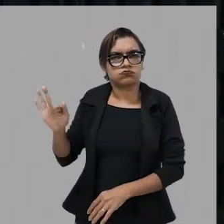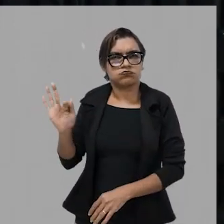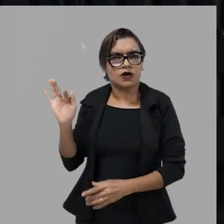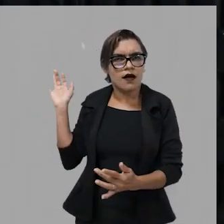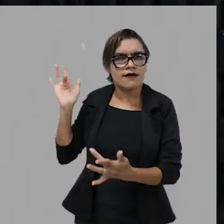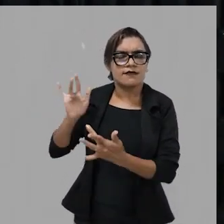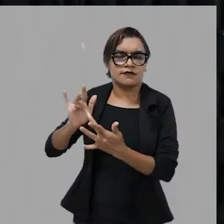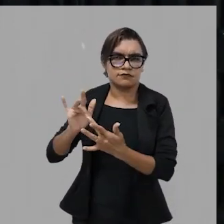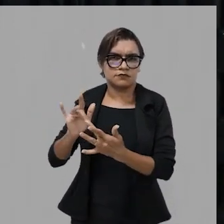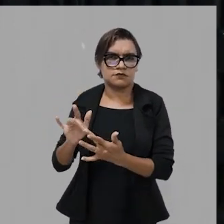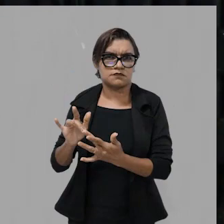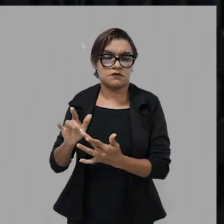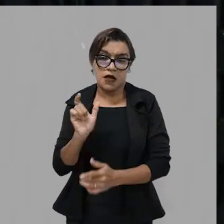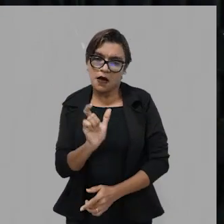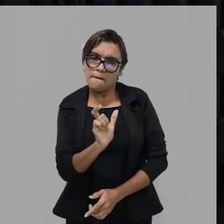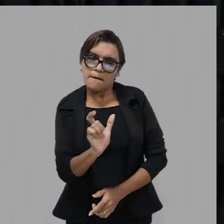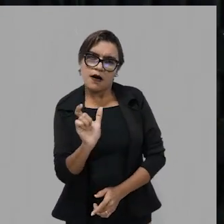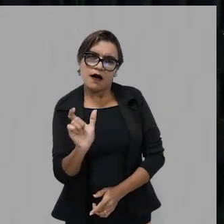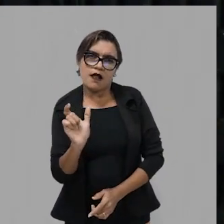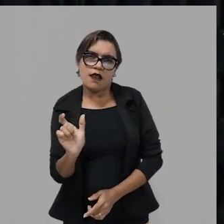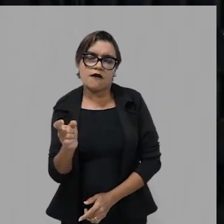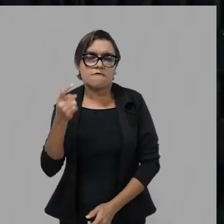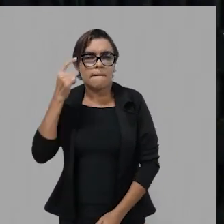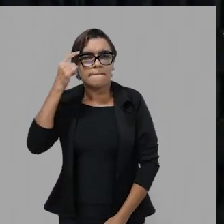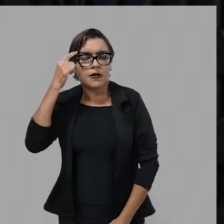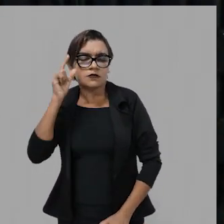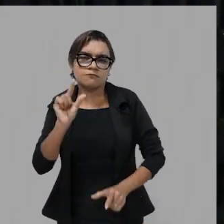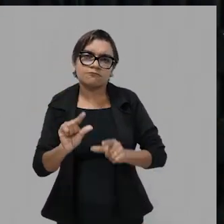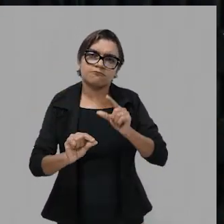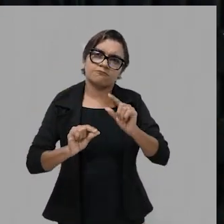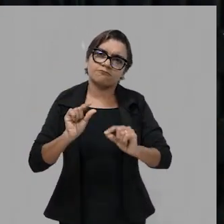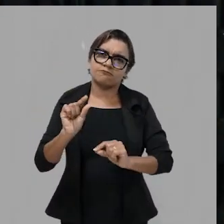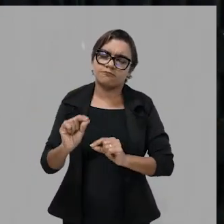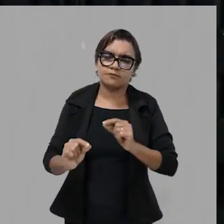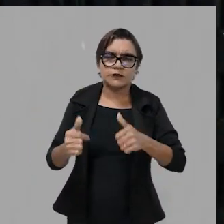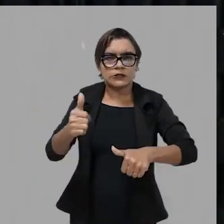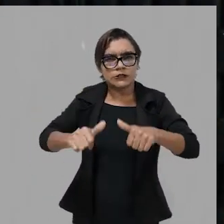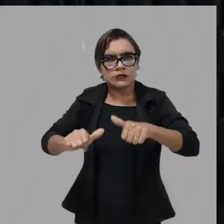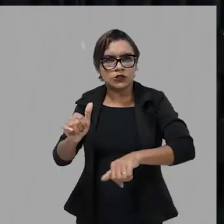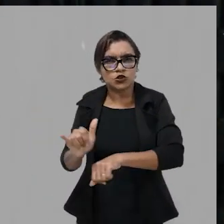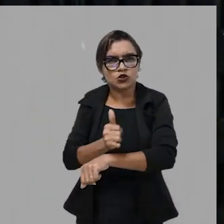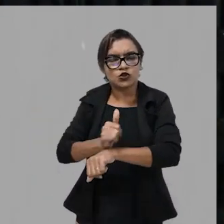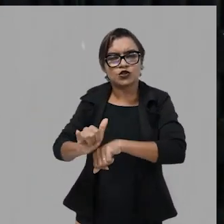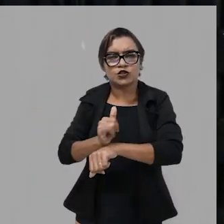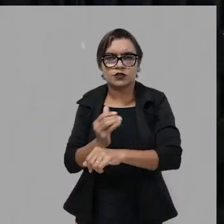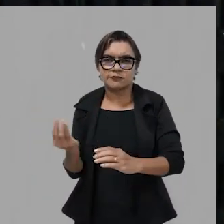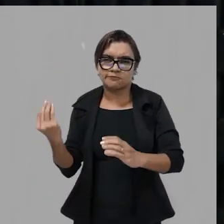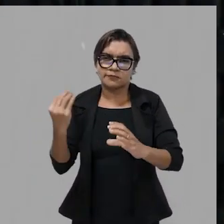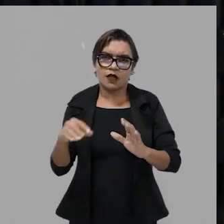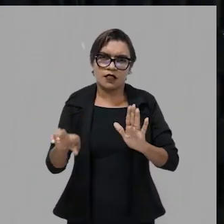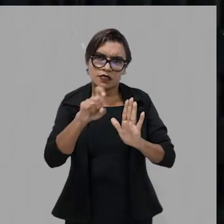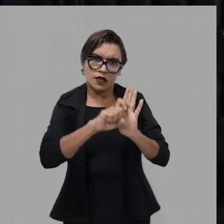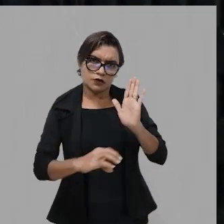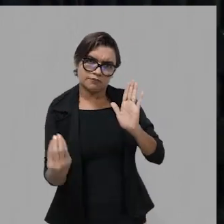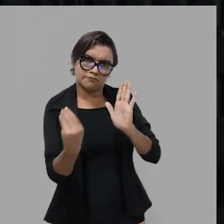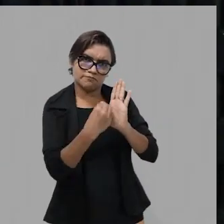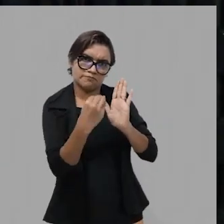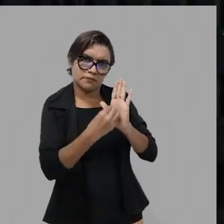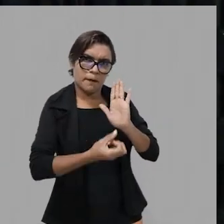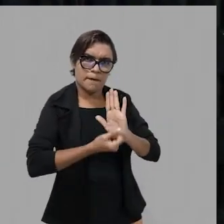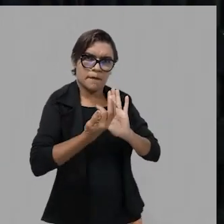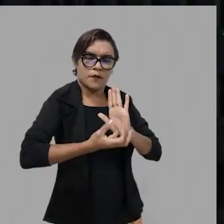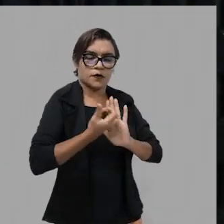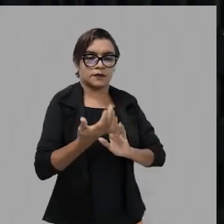palavras eram muito bem pensadas, muito bem escolhidas para que pudessem ser inseridas ali dentro desse poema.